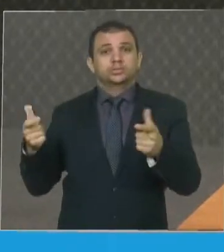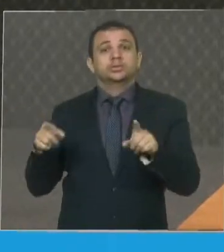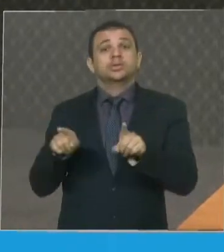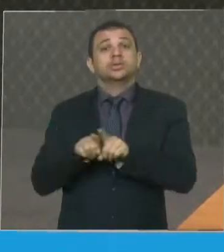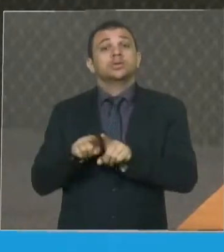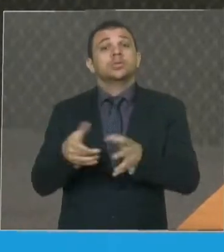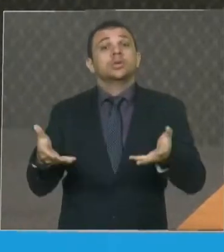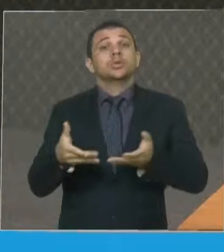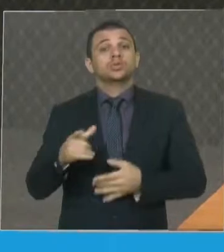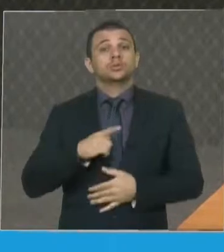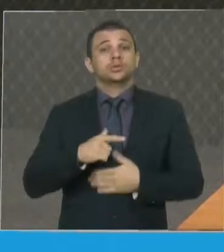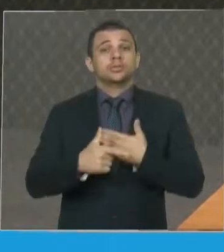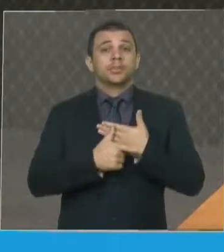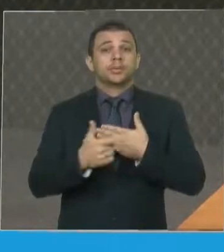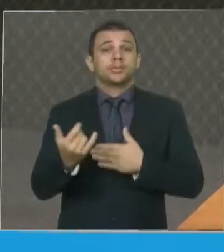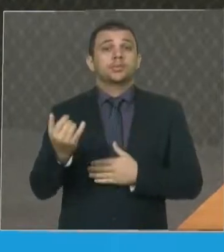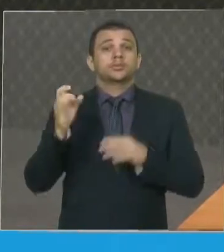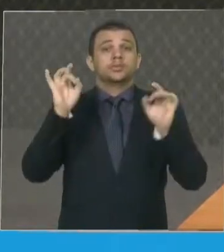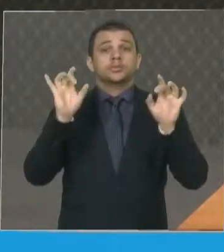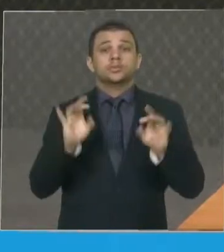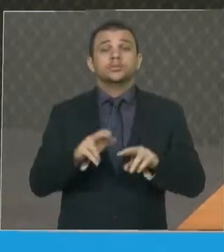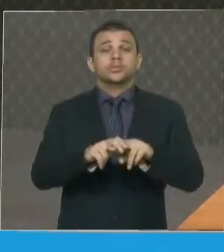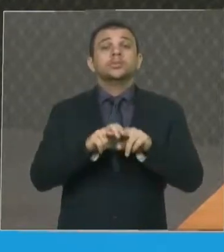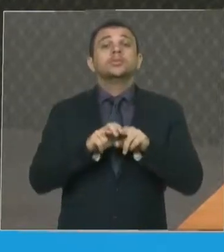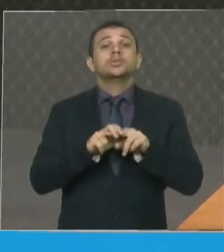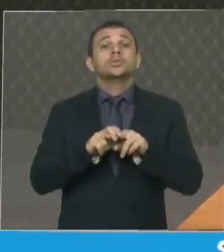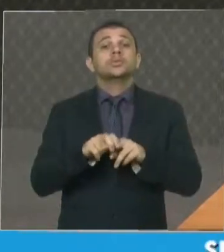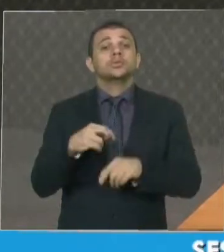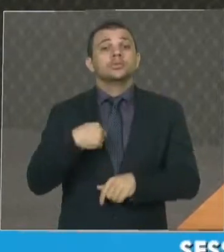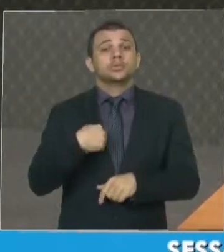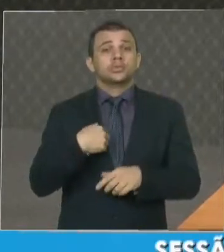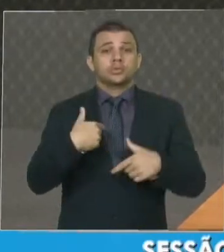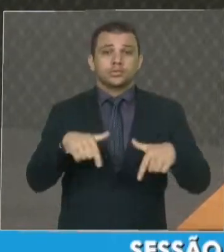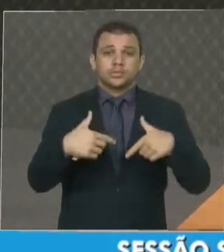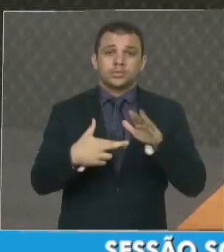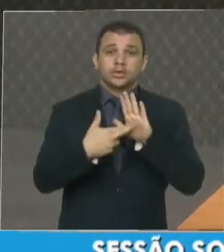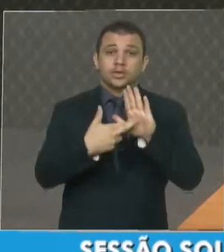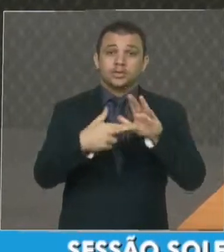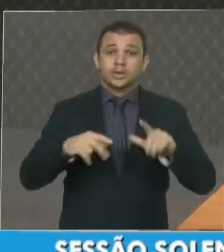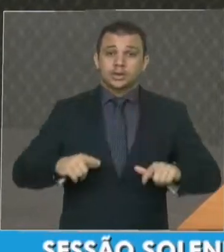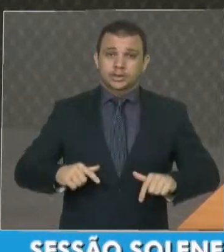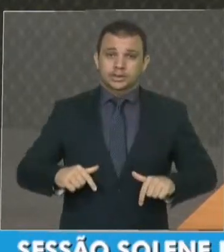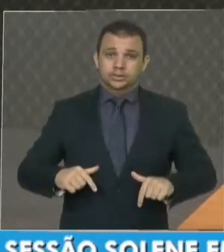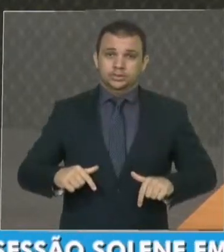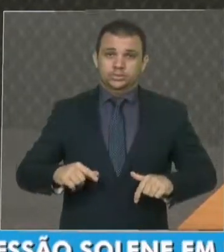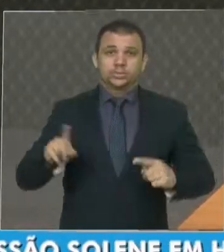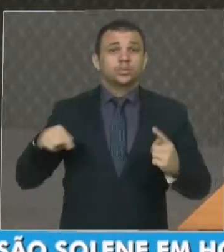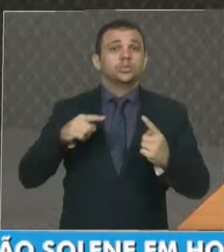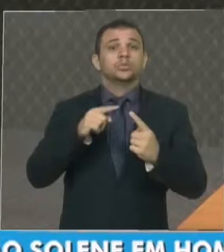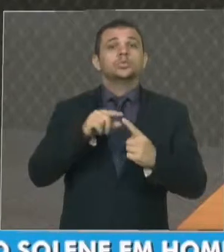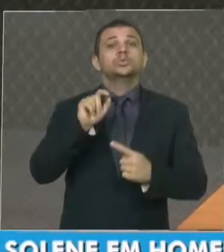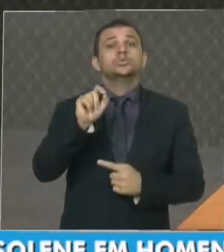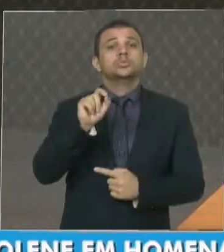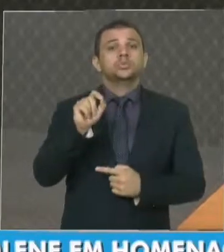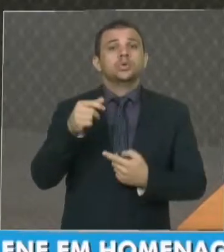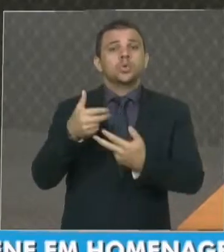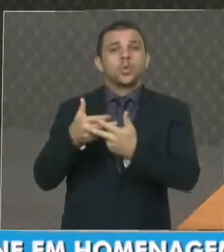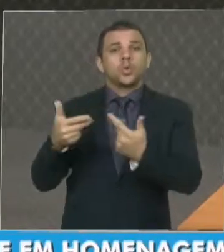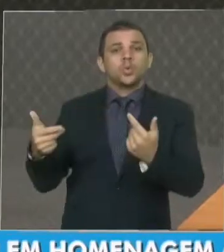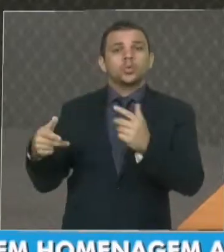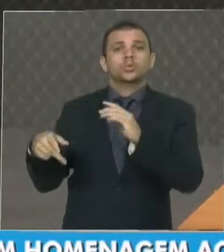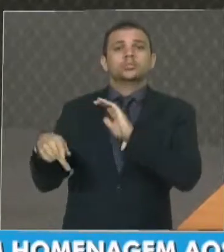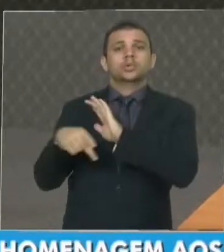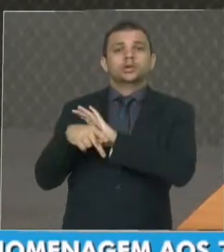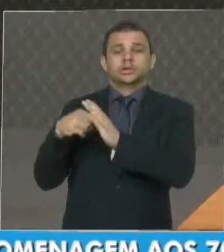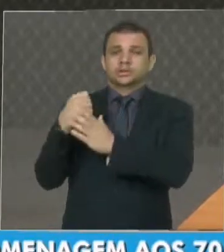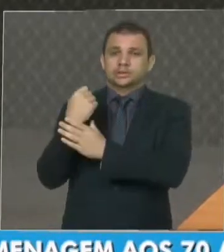especial para ser embaixador e promover as coisas da economia, coisas de